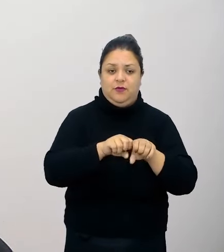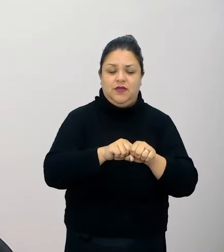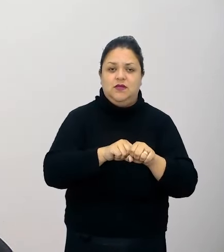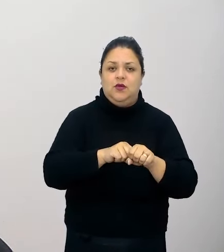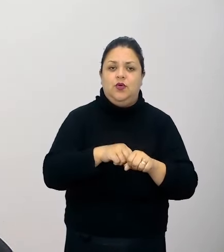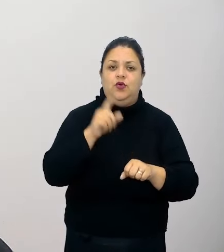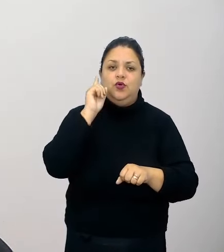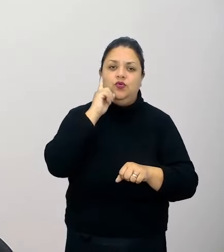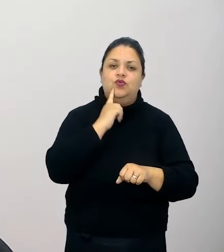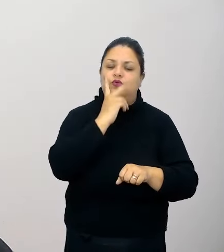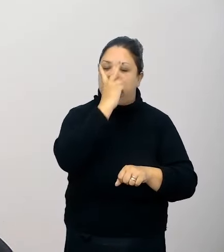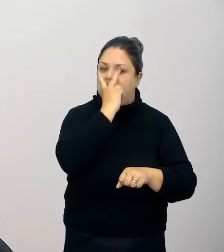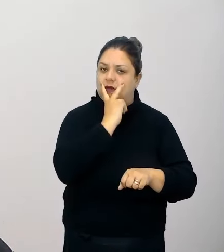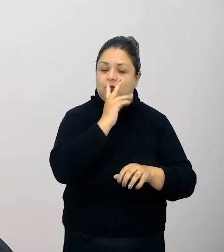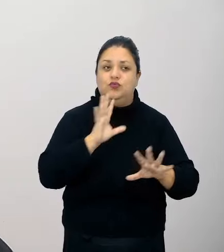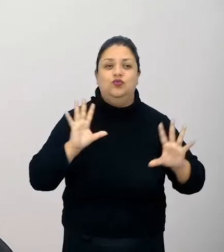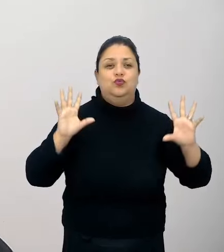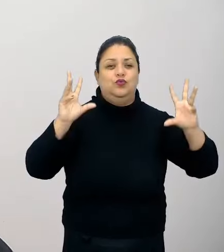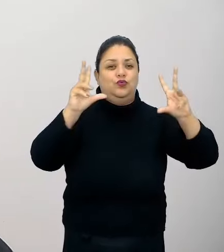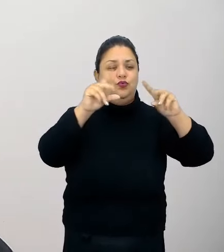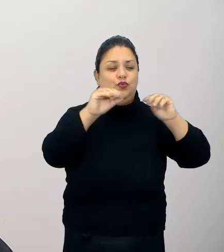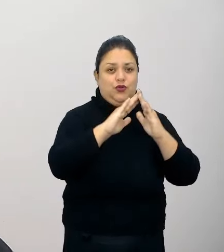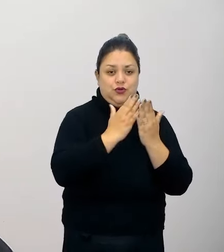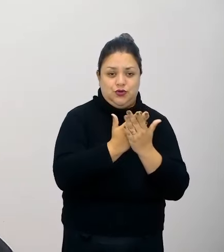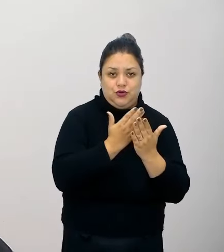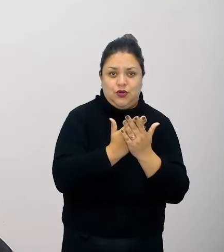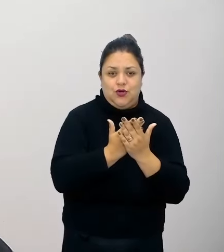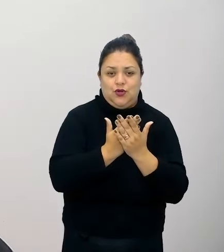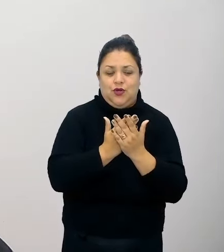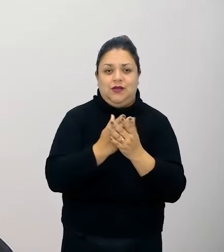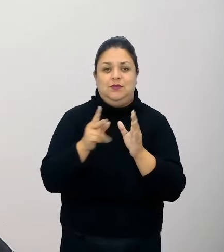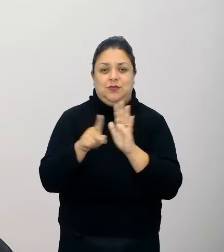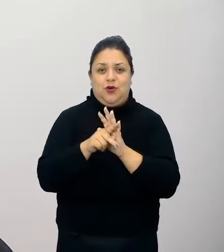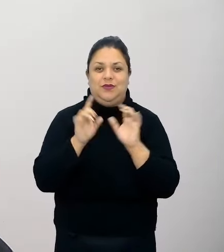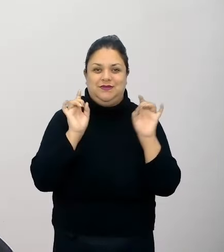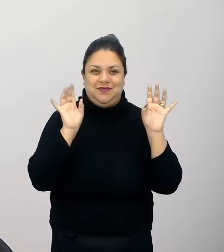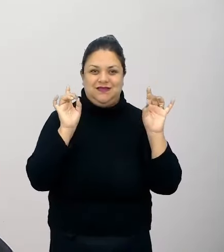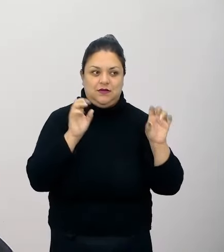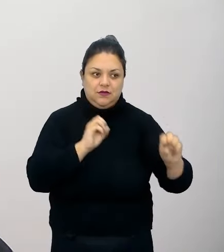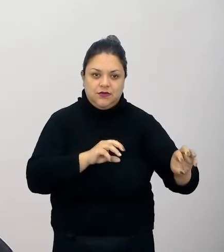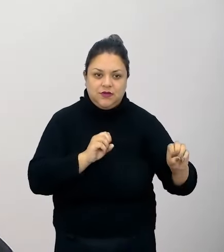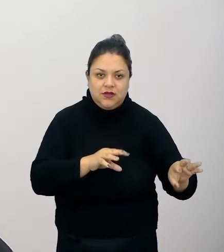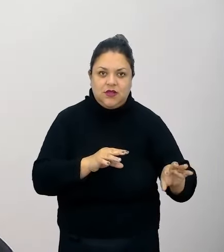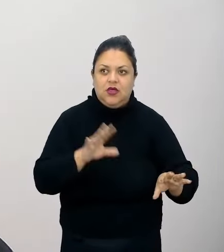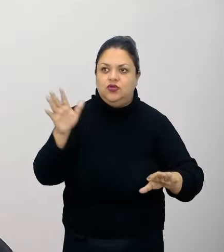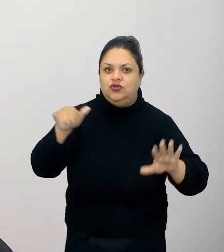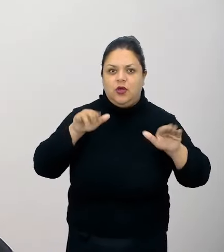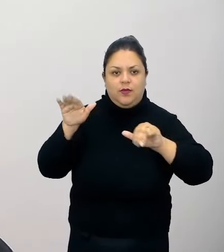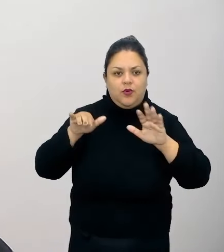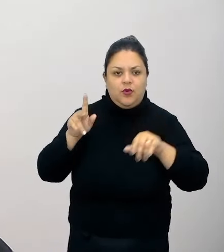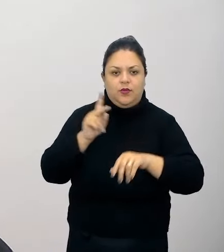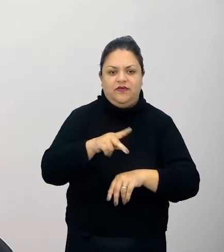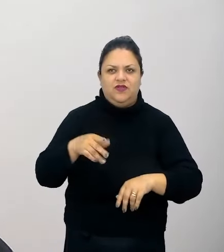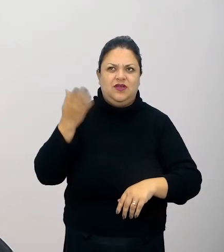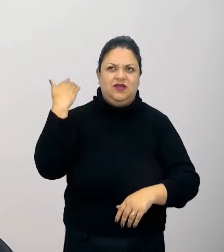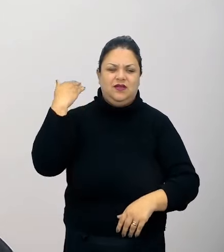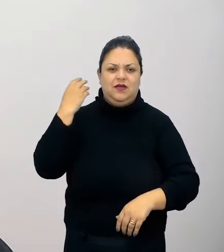surdo-cegueira, para toda a rede, para todos os professores especializados, foram convocados, isso lá